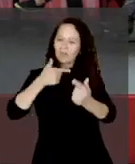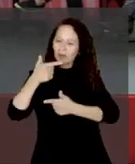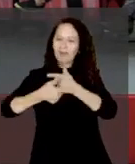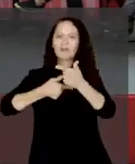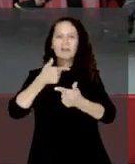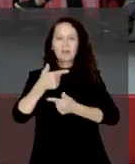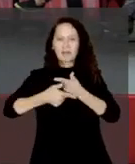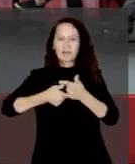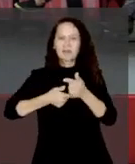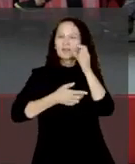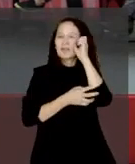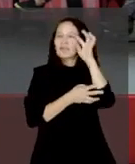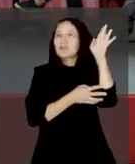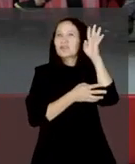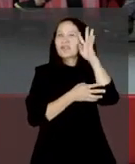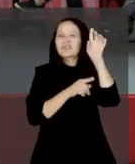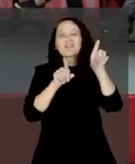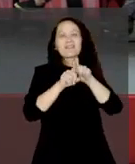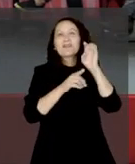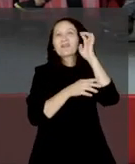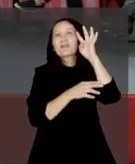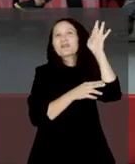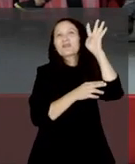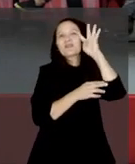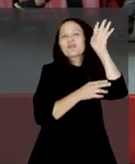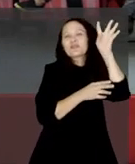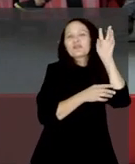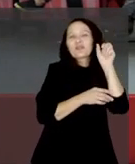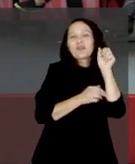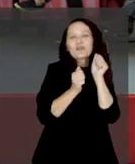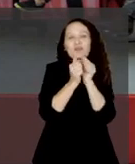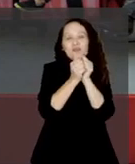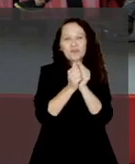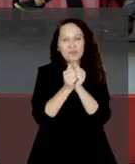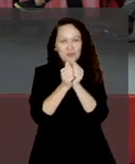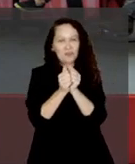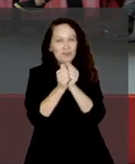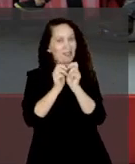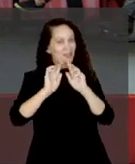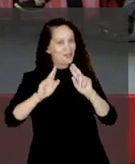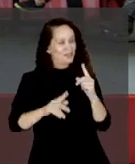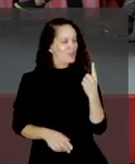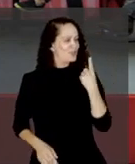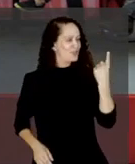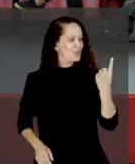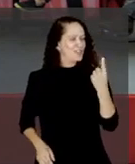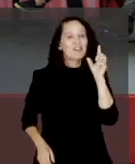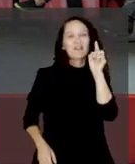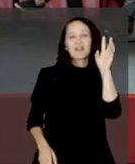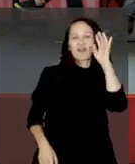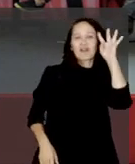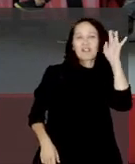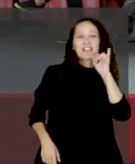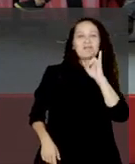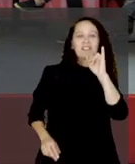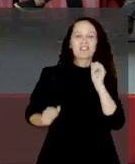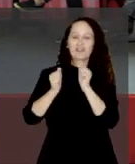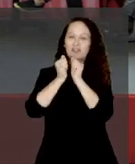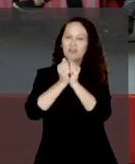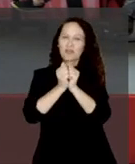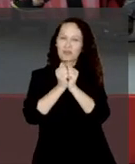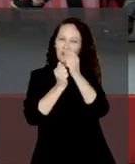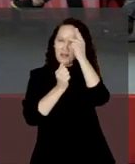da luta pela democracia. Que nós sabemos que ela é nova no nosso país. E